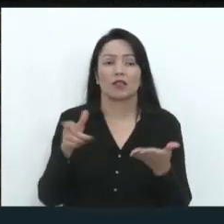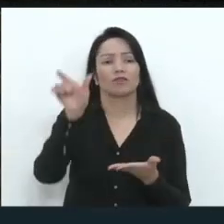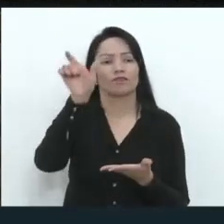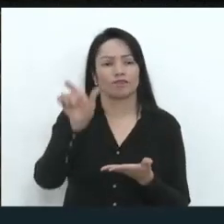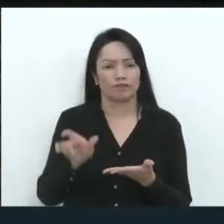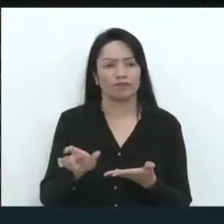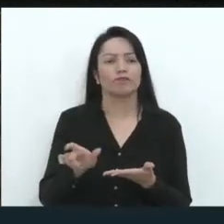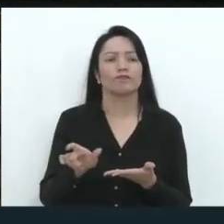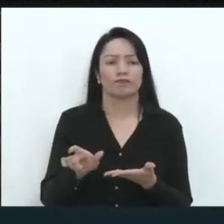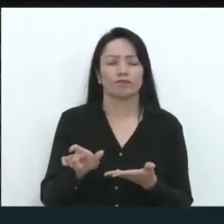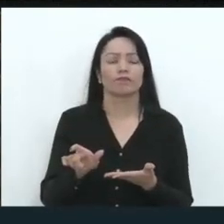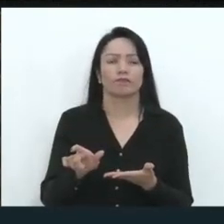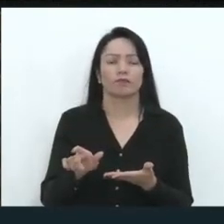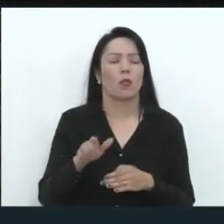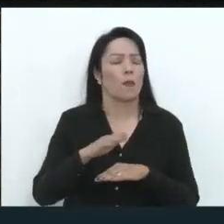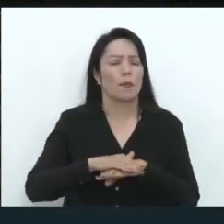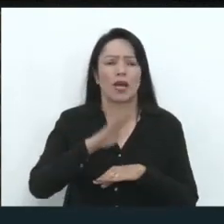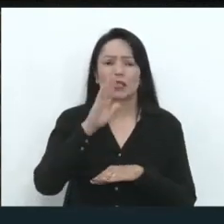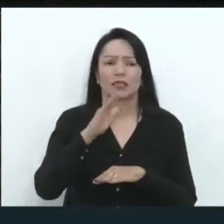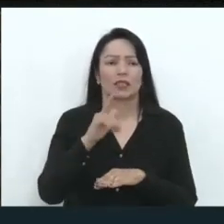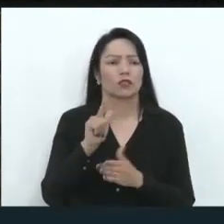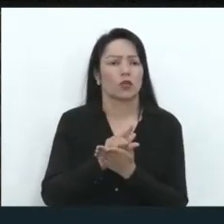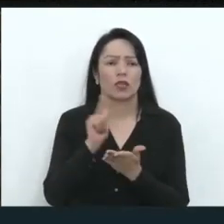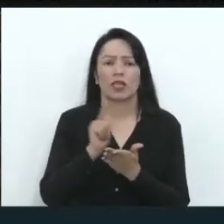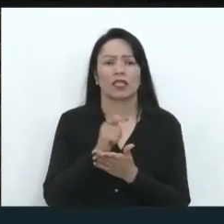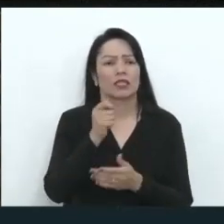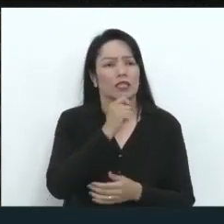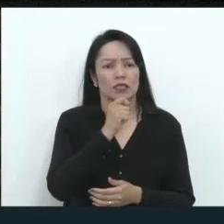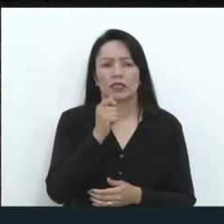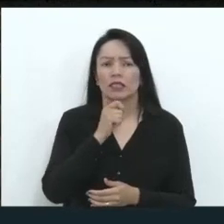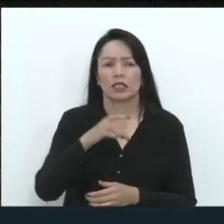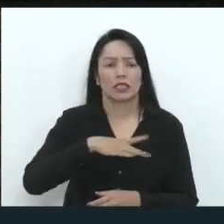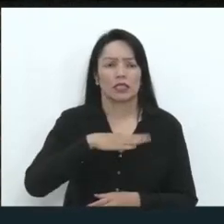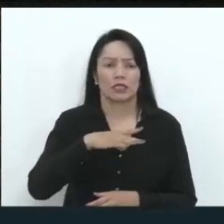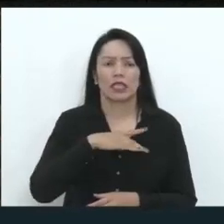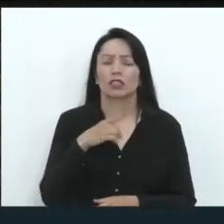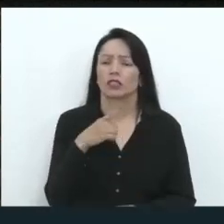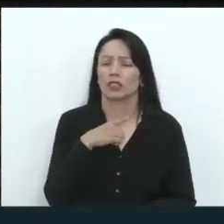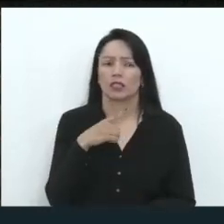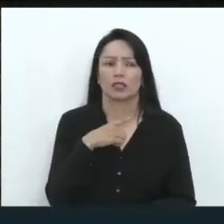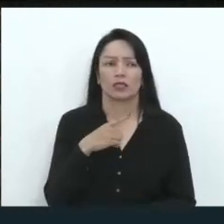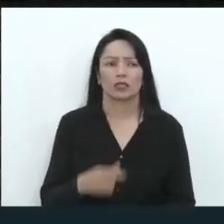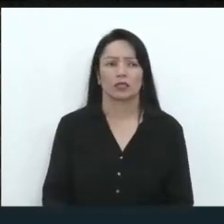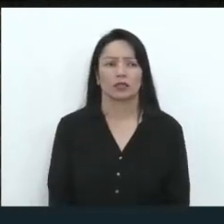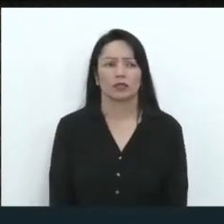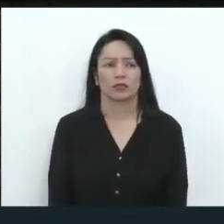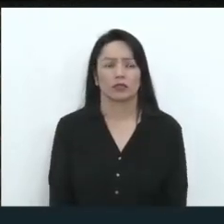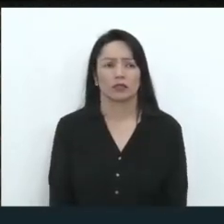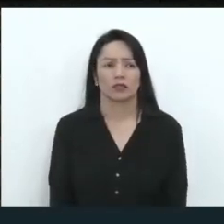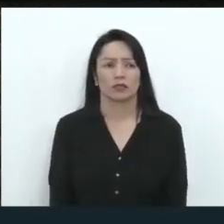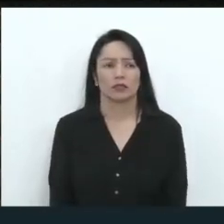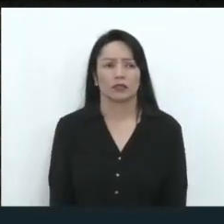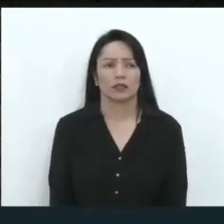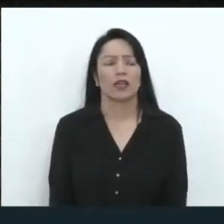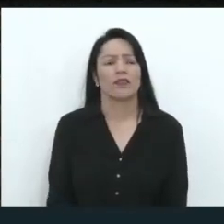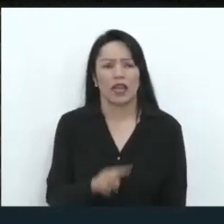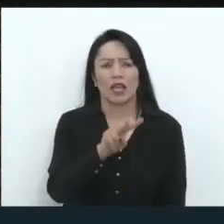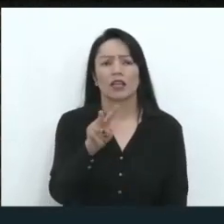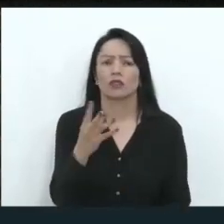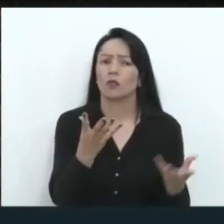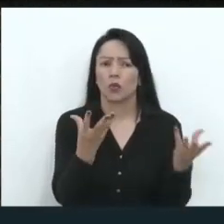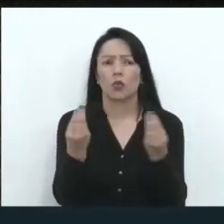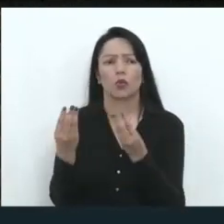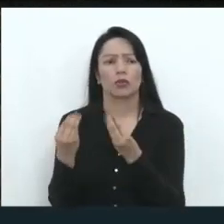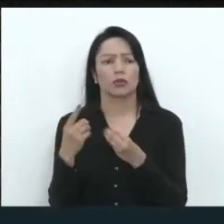certeza o maior jornalista que a cidade tem em atividade, sem desmerecer ninguém. Vejo que tem vários aqui,